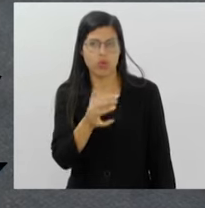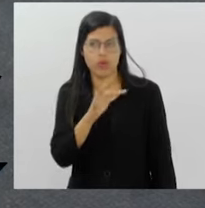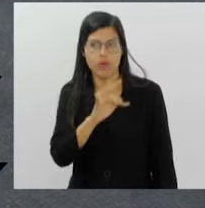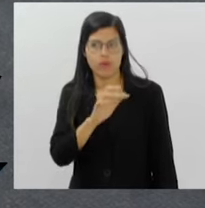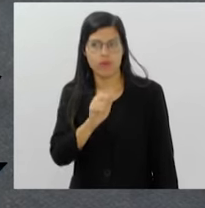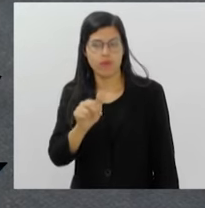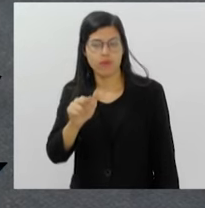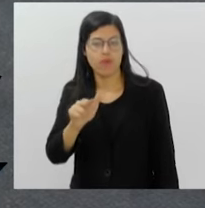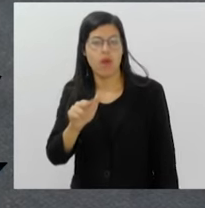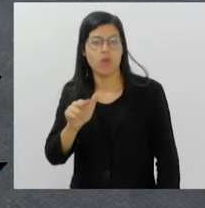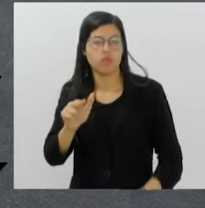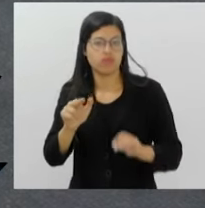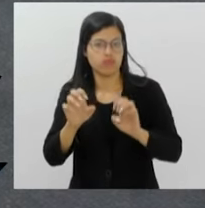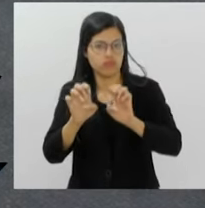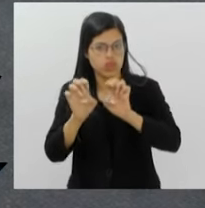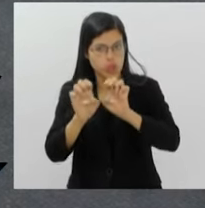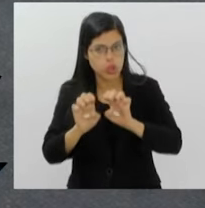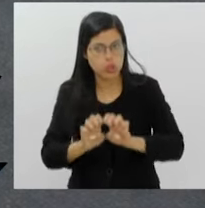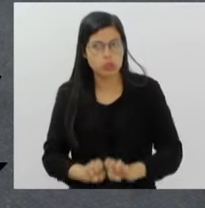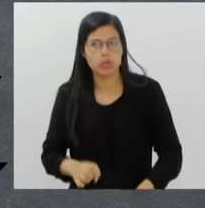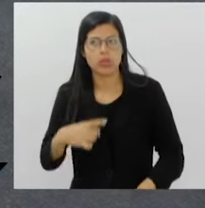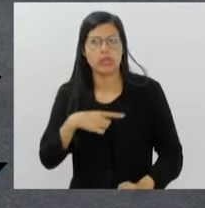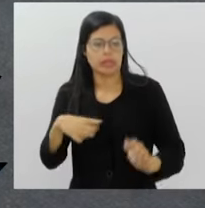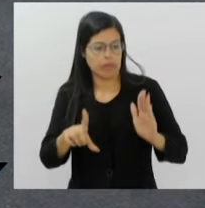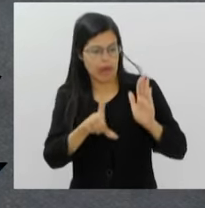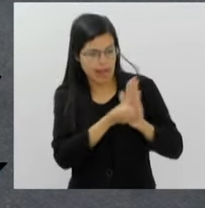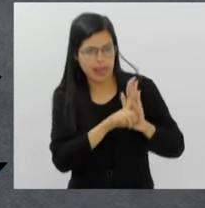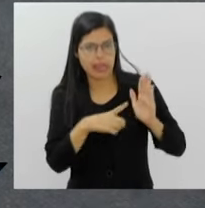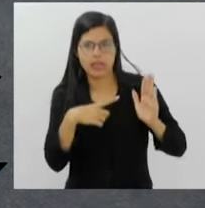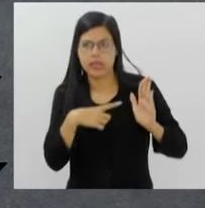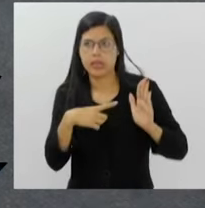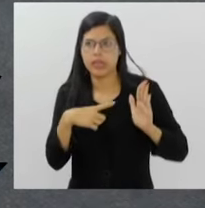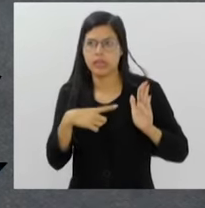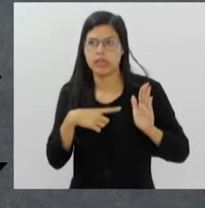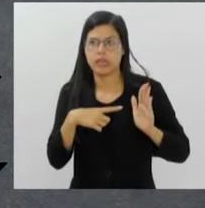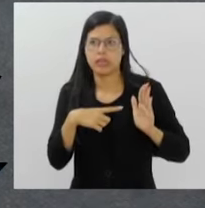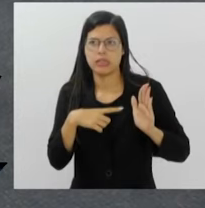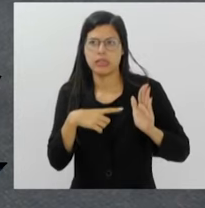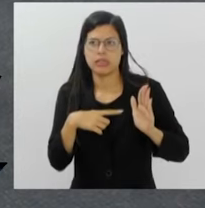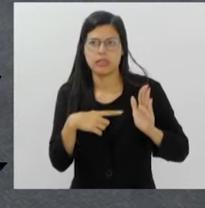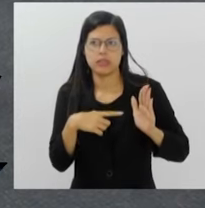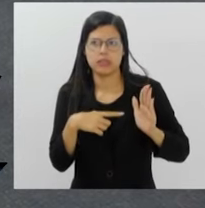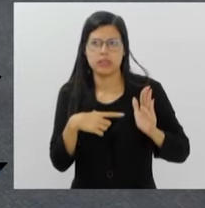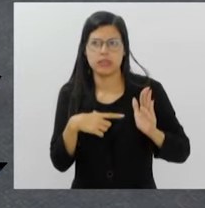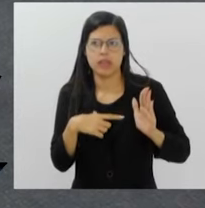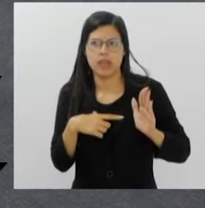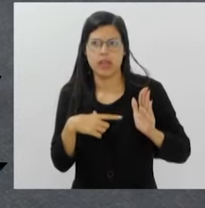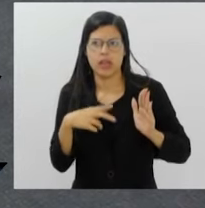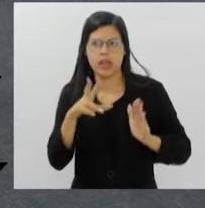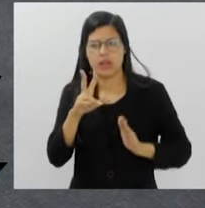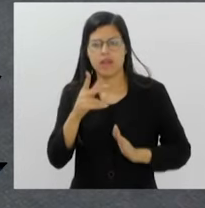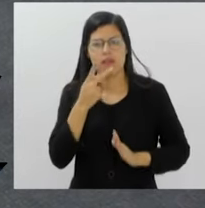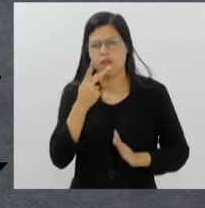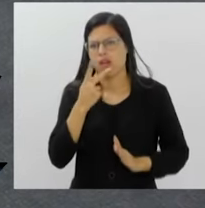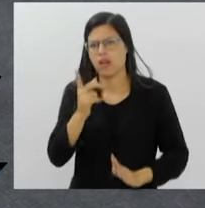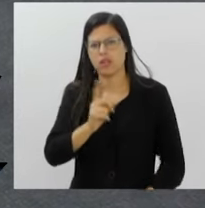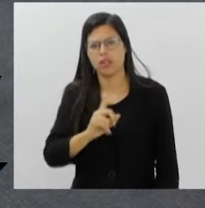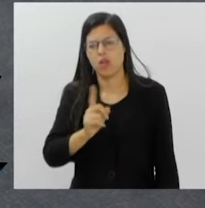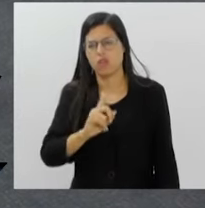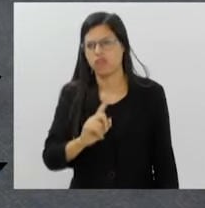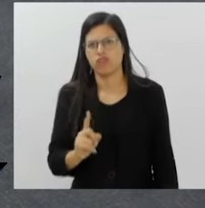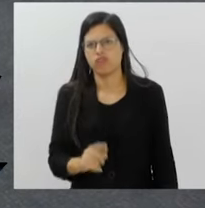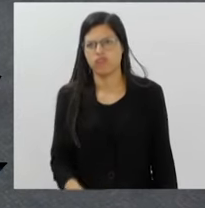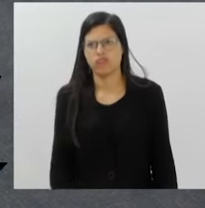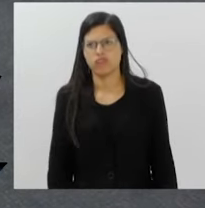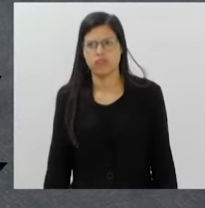a estrutura que tem, as leis que tem. E bota para incursionar, para ver se vai. Ele vai falar negativo. Eu